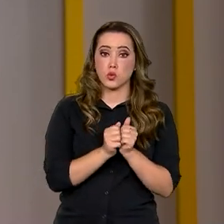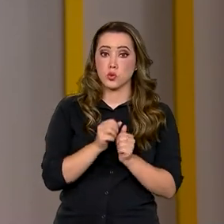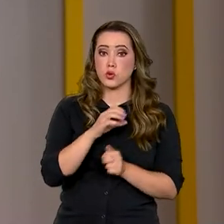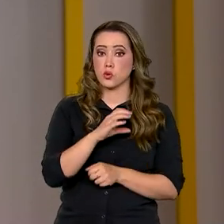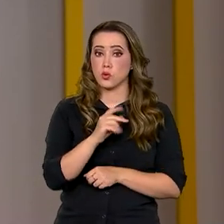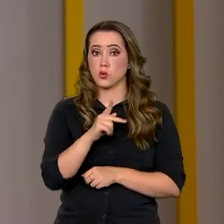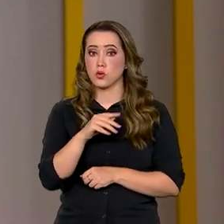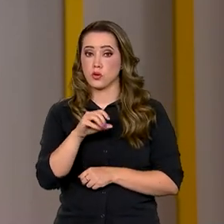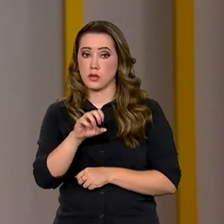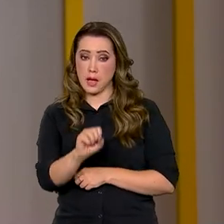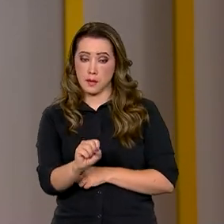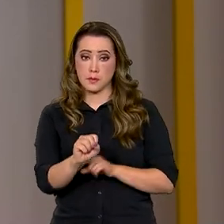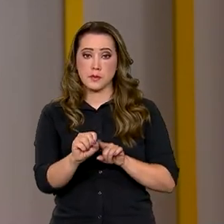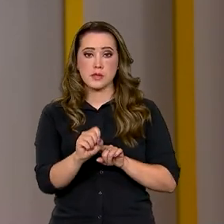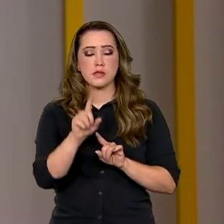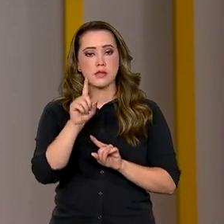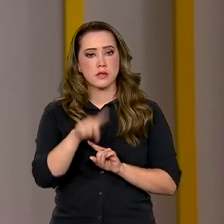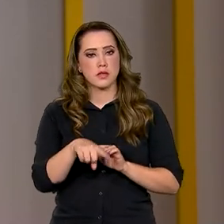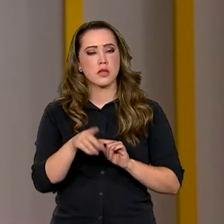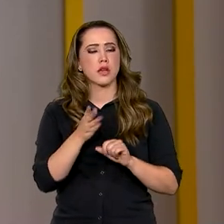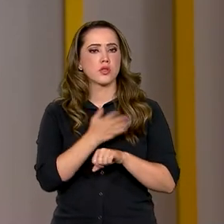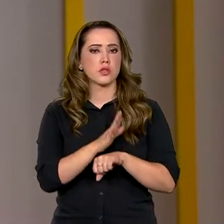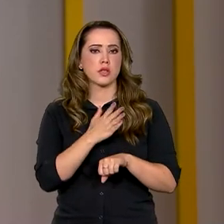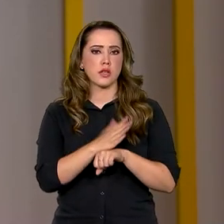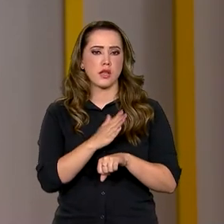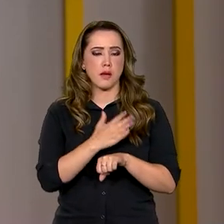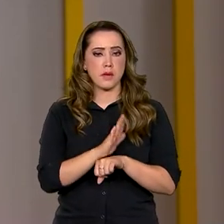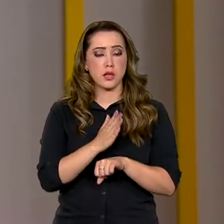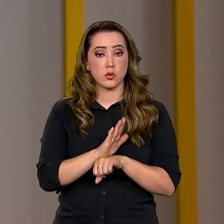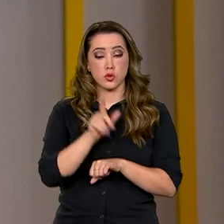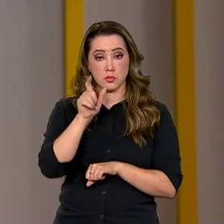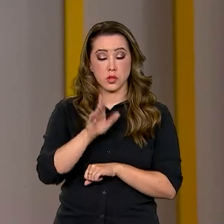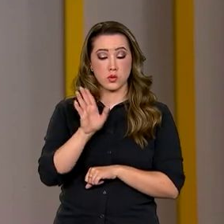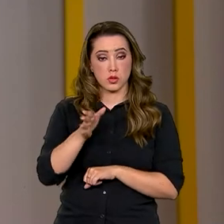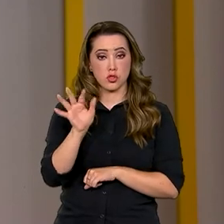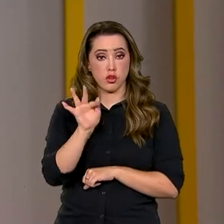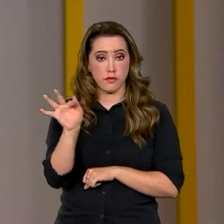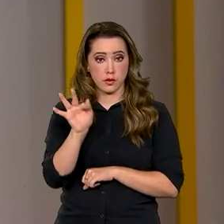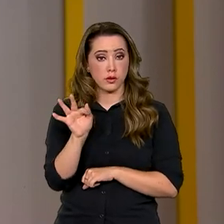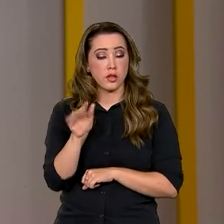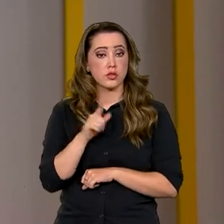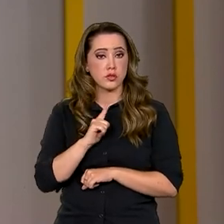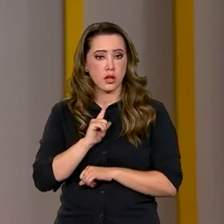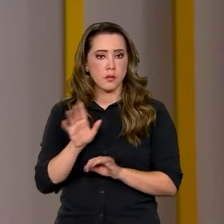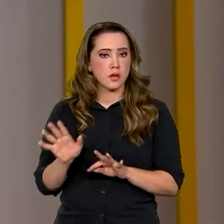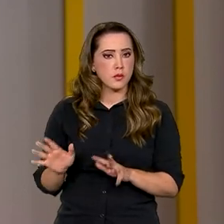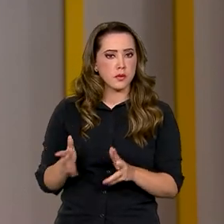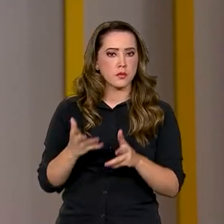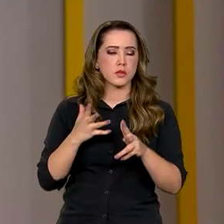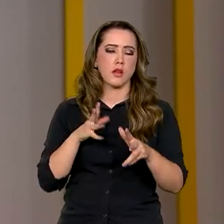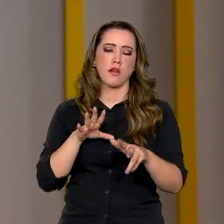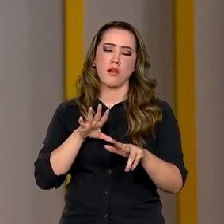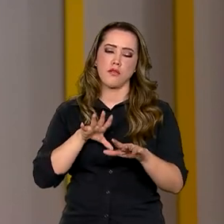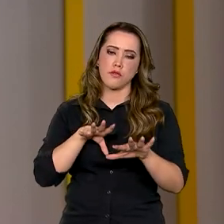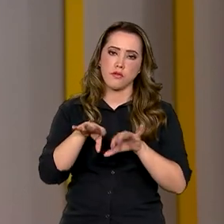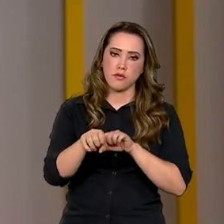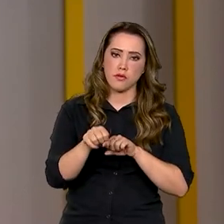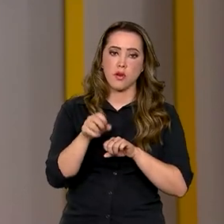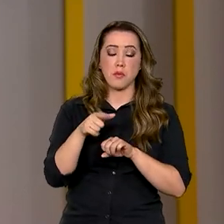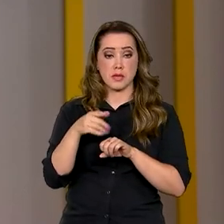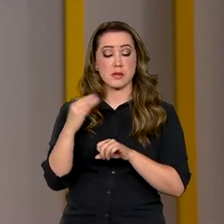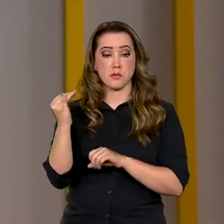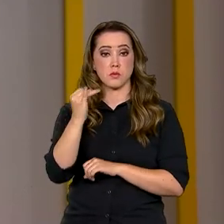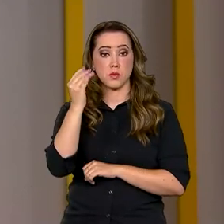CAPS, Coordenação de Aperfeiçoamento de Pessoal de Nível Superior, para impulsionar a formação acadêmica